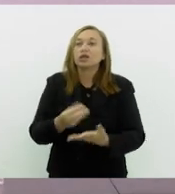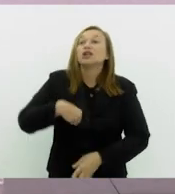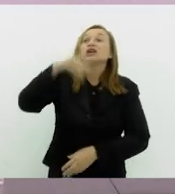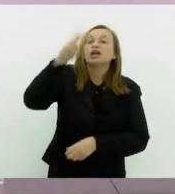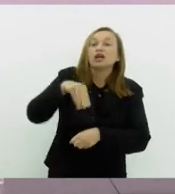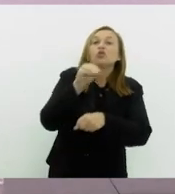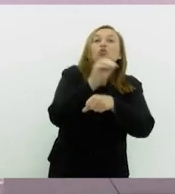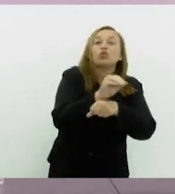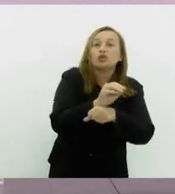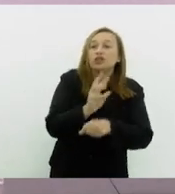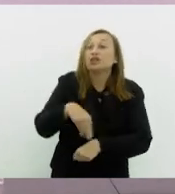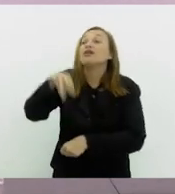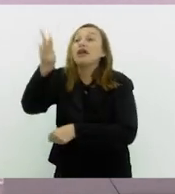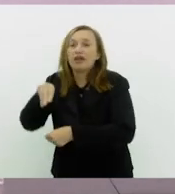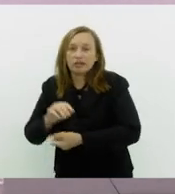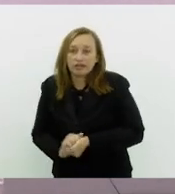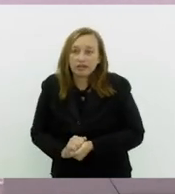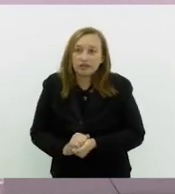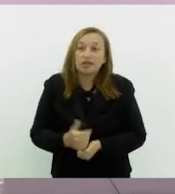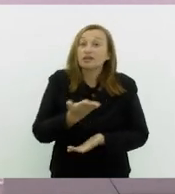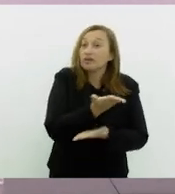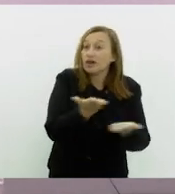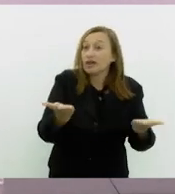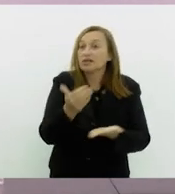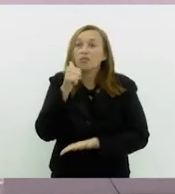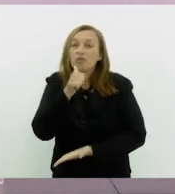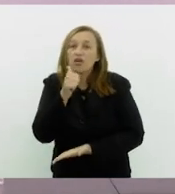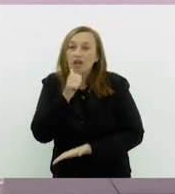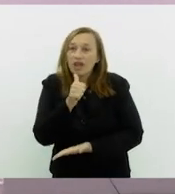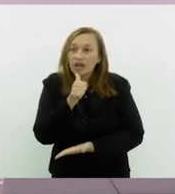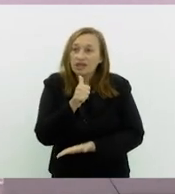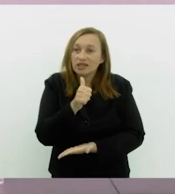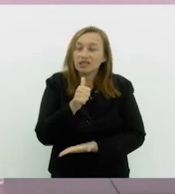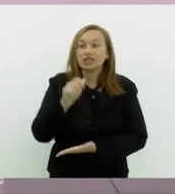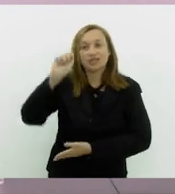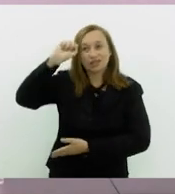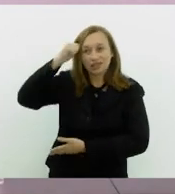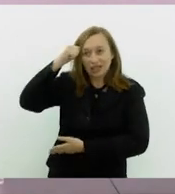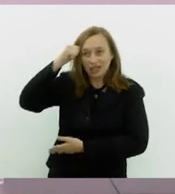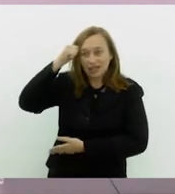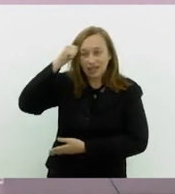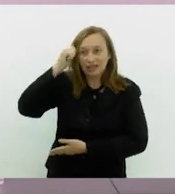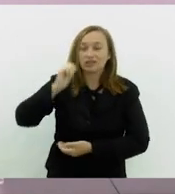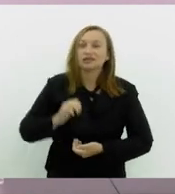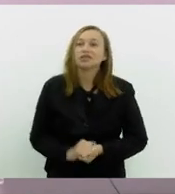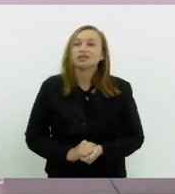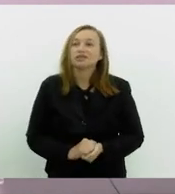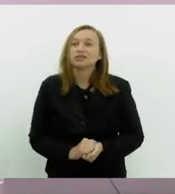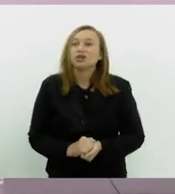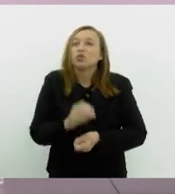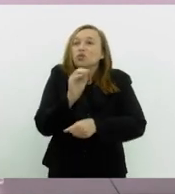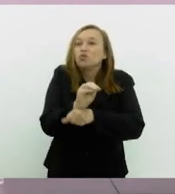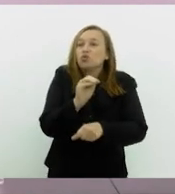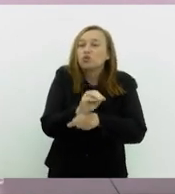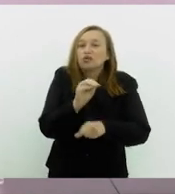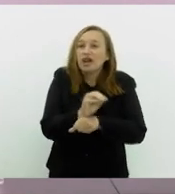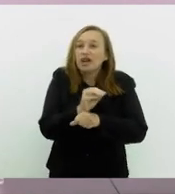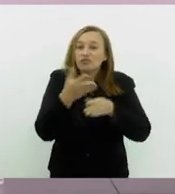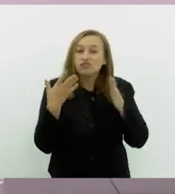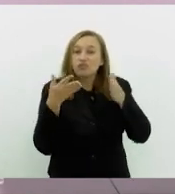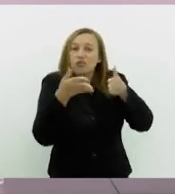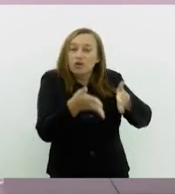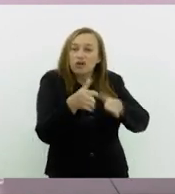de quem cuida? São essas mulheres, na sua maioria mulheres negras, que acabam com o cuidado exclusivo